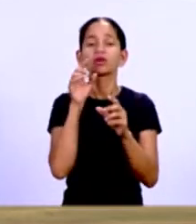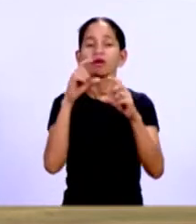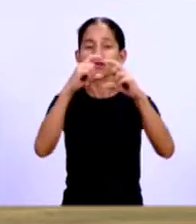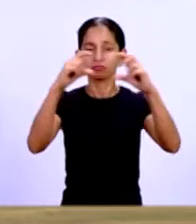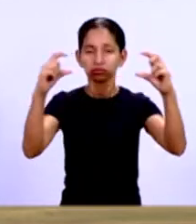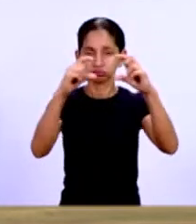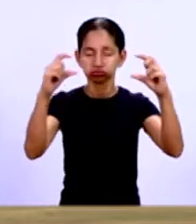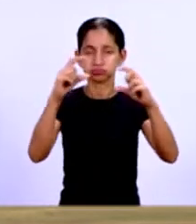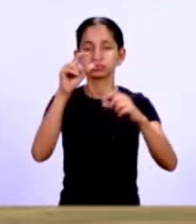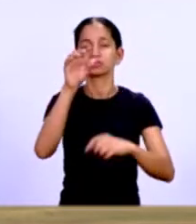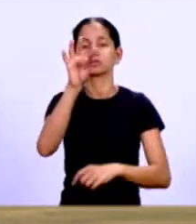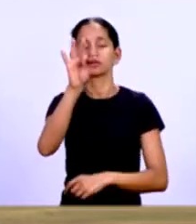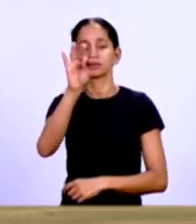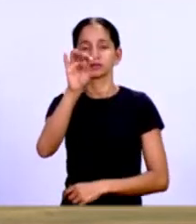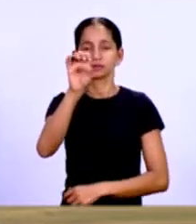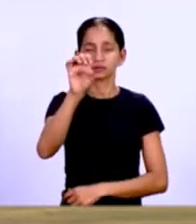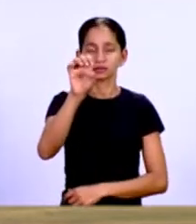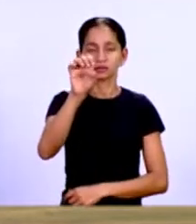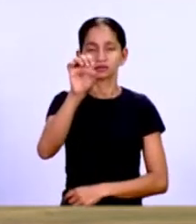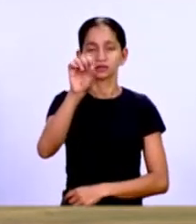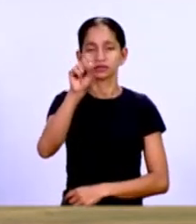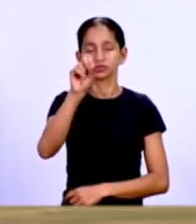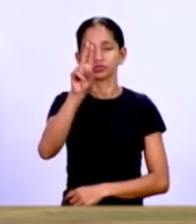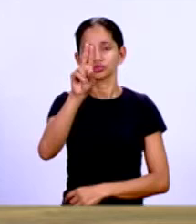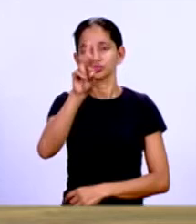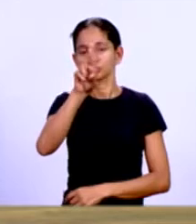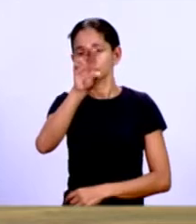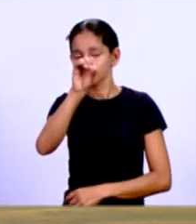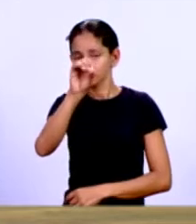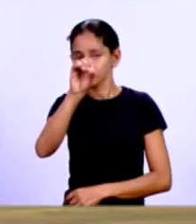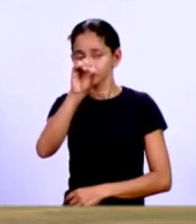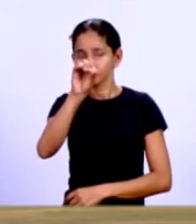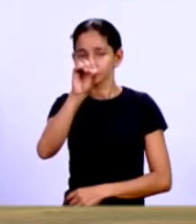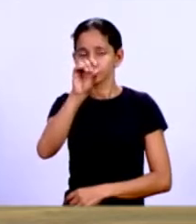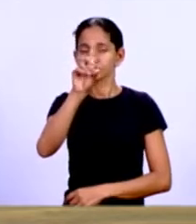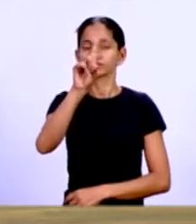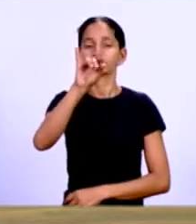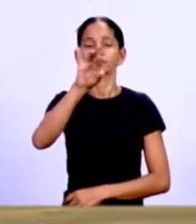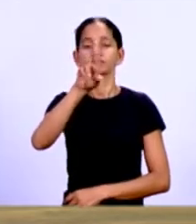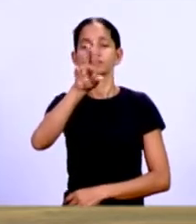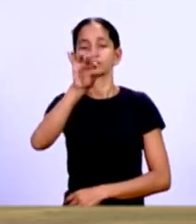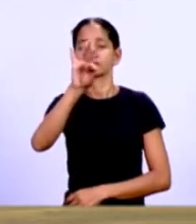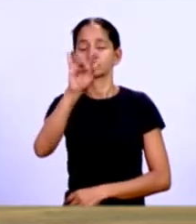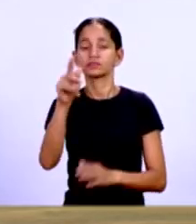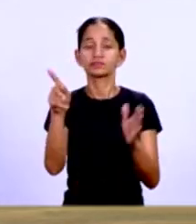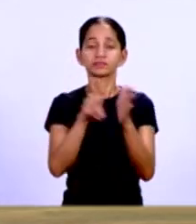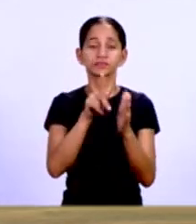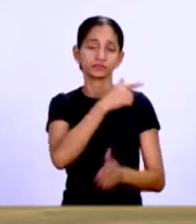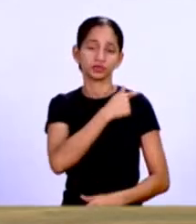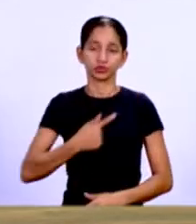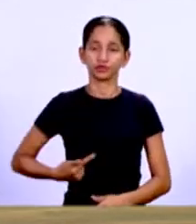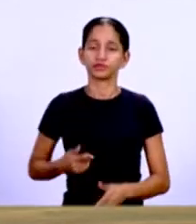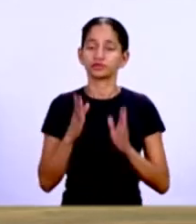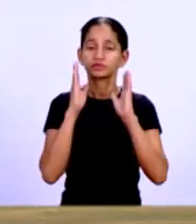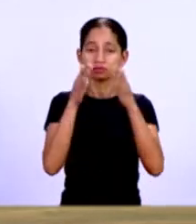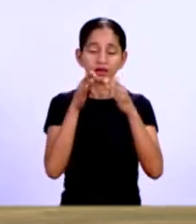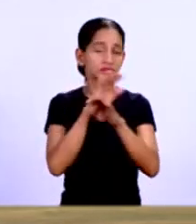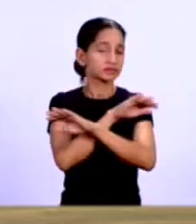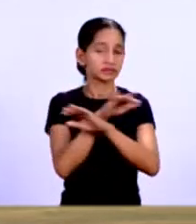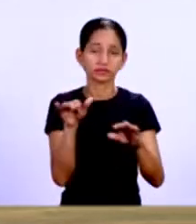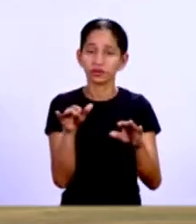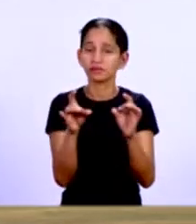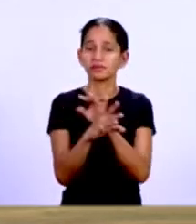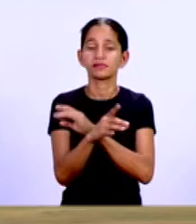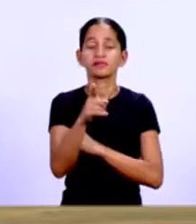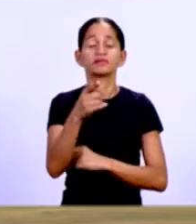na procura pela internet que você rapidamente vai achar o site. E ele te mostra quais as taxas que o governo está pagando. Título público é uma forma